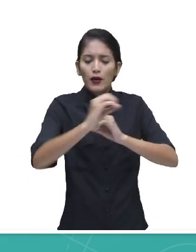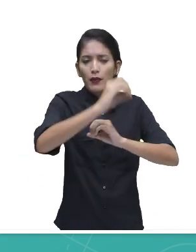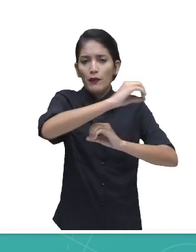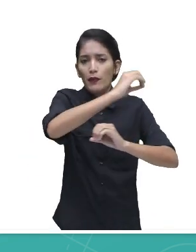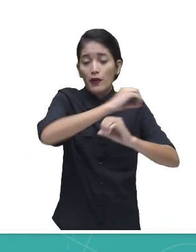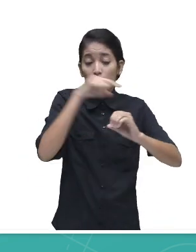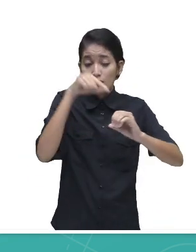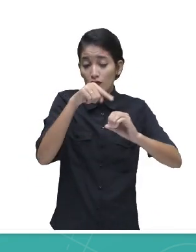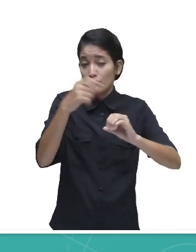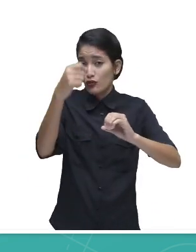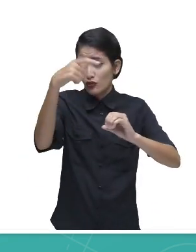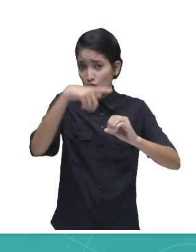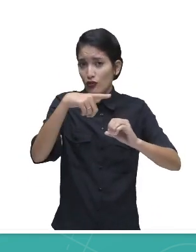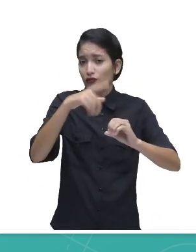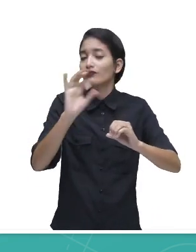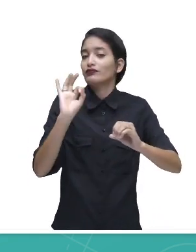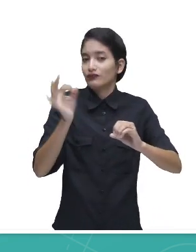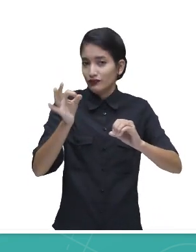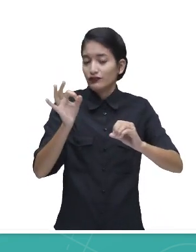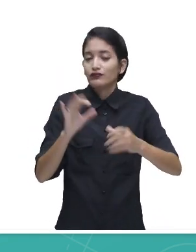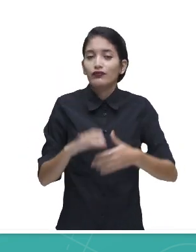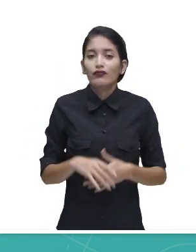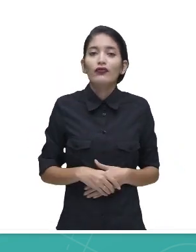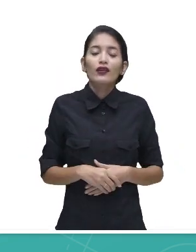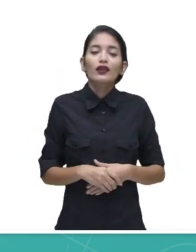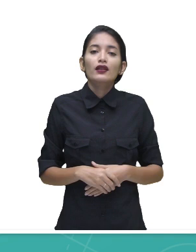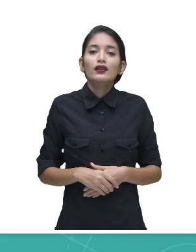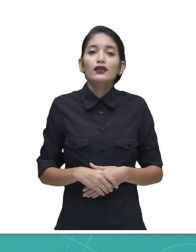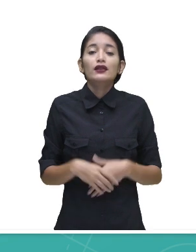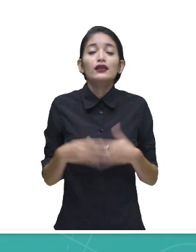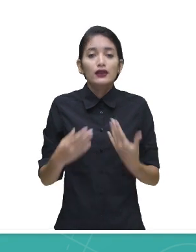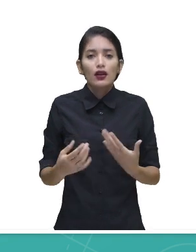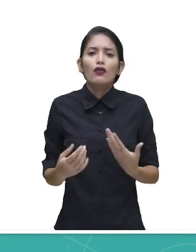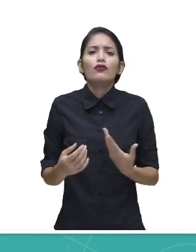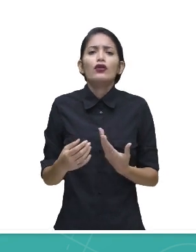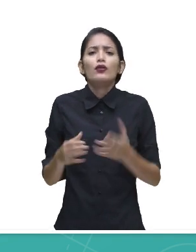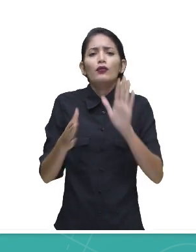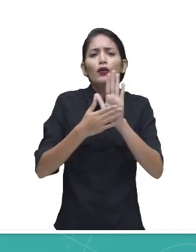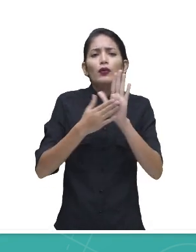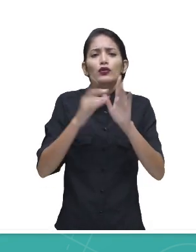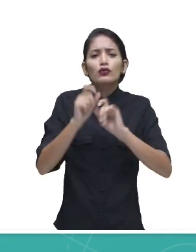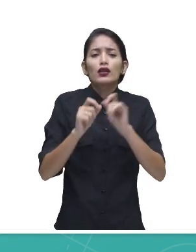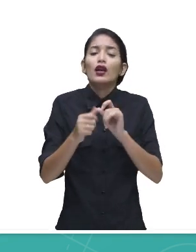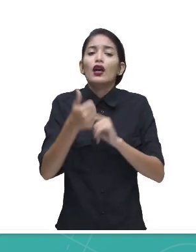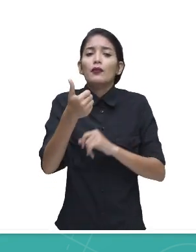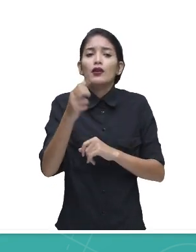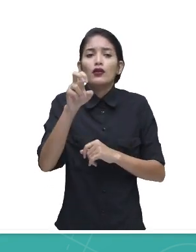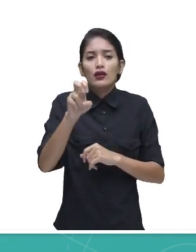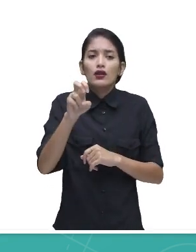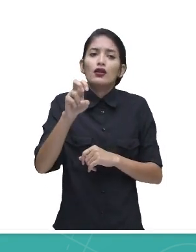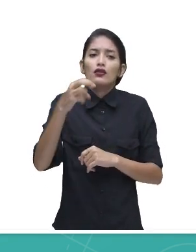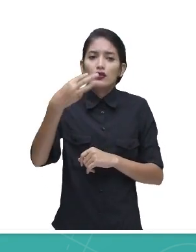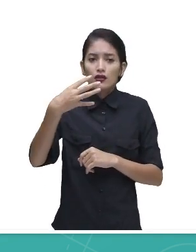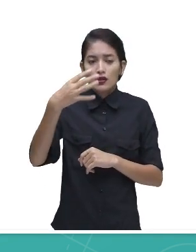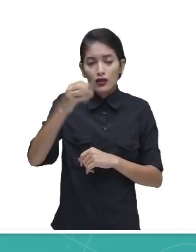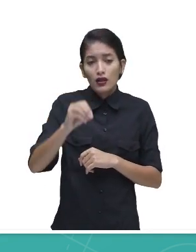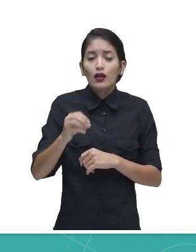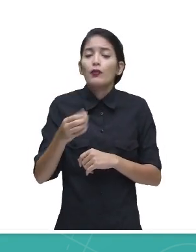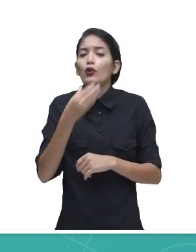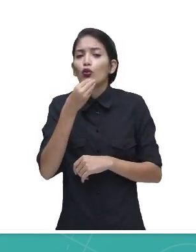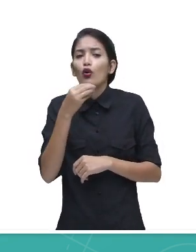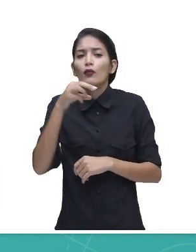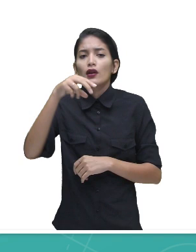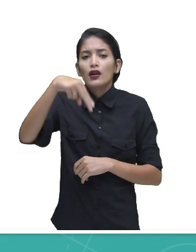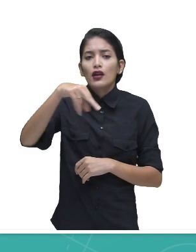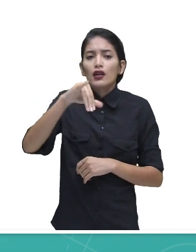em torno do Sol, certo? Esse modelo foi proposto em 1530 por Nicolau Copérnico, que afirmou que o Sol